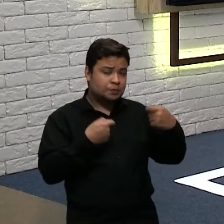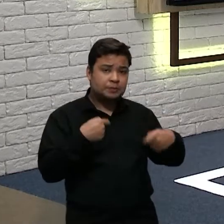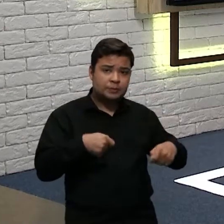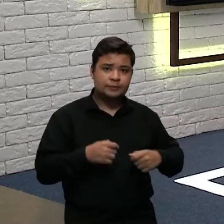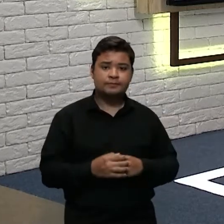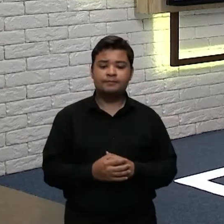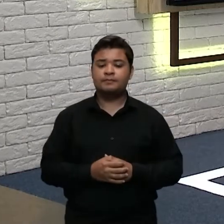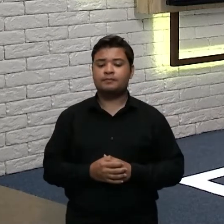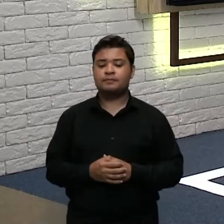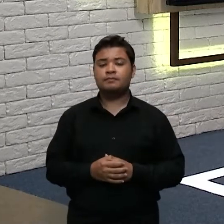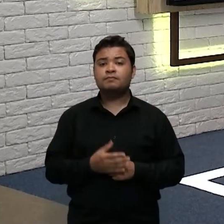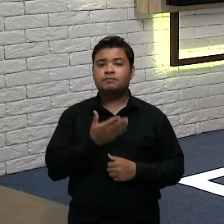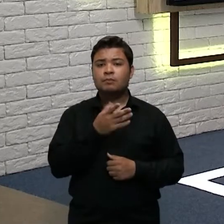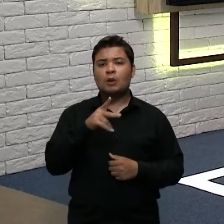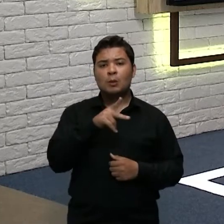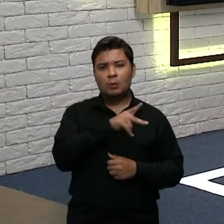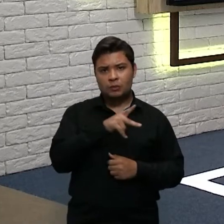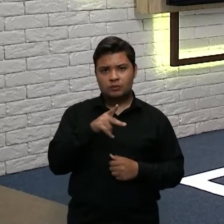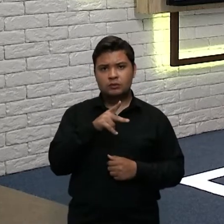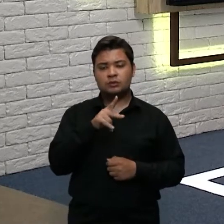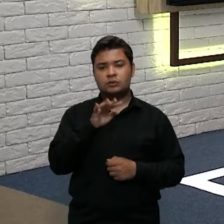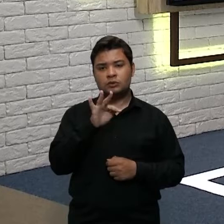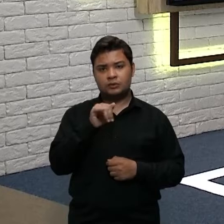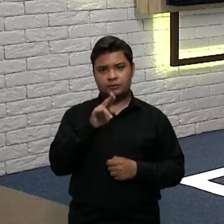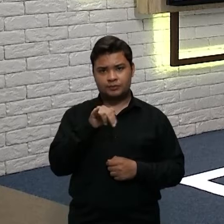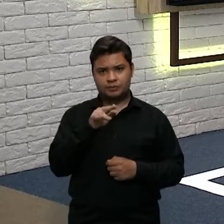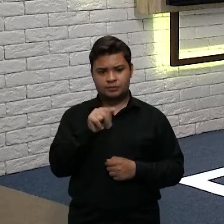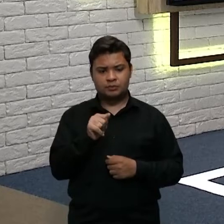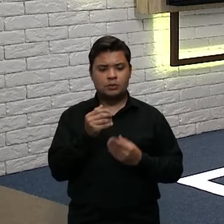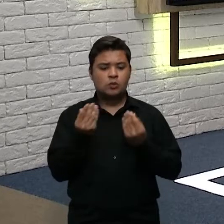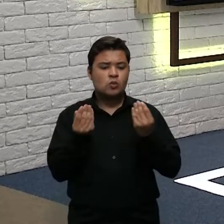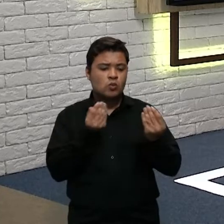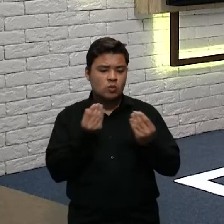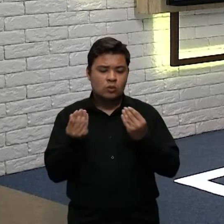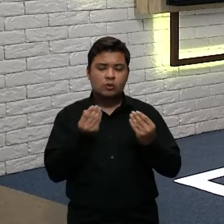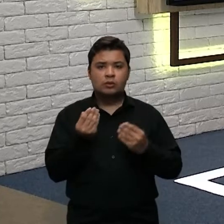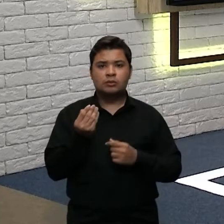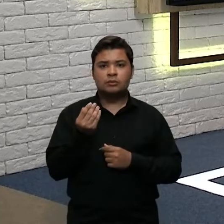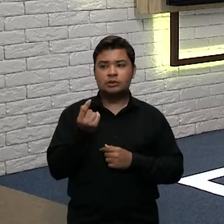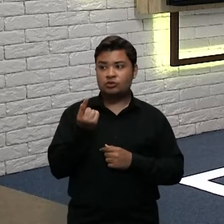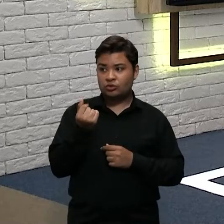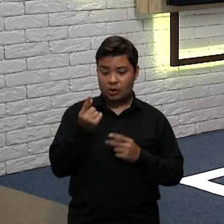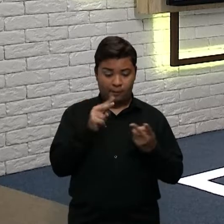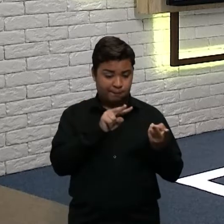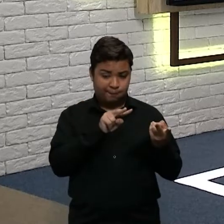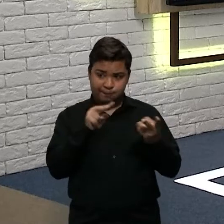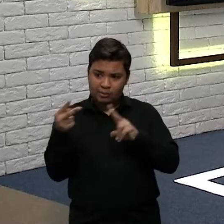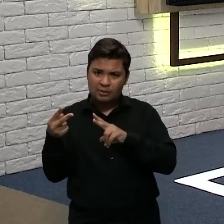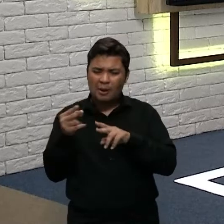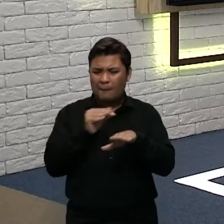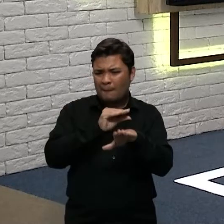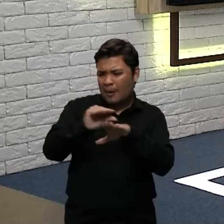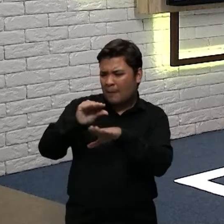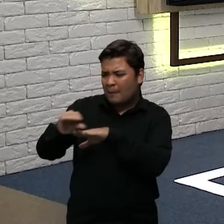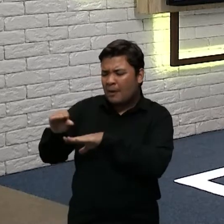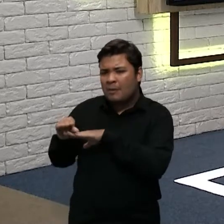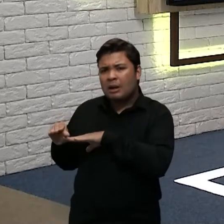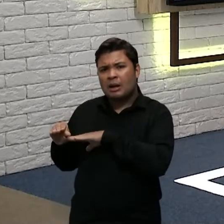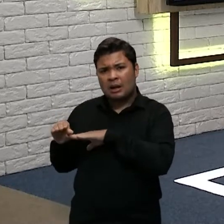professora Fabiana, como que as iniciativas de transferência de renda podem frear a fome? Elas ajudam?